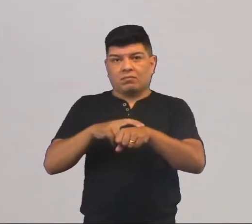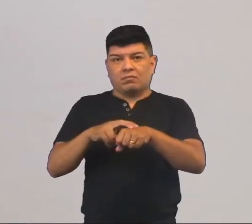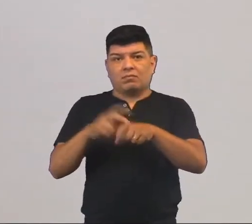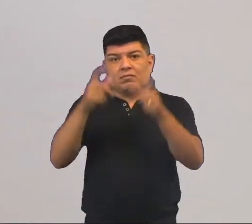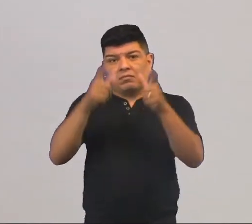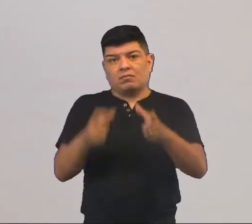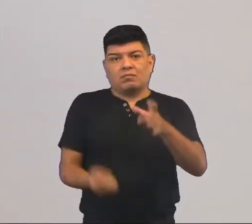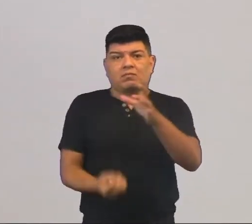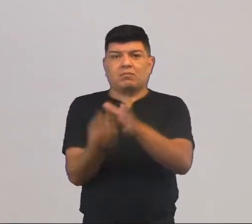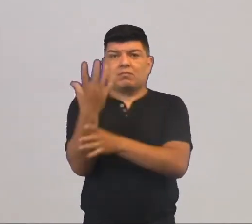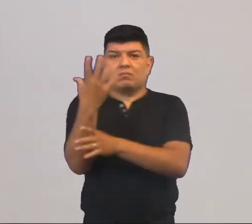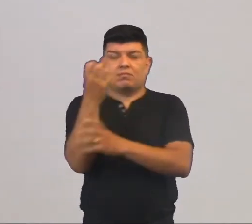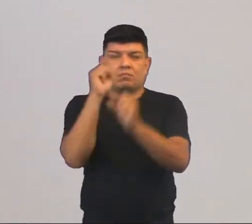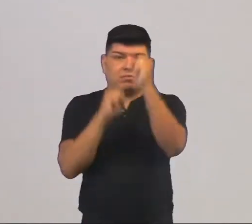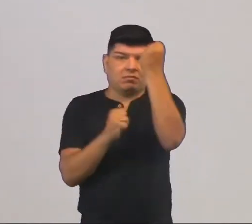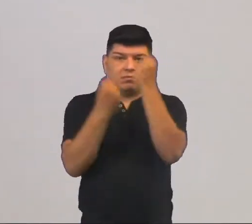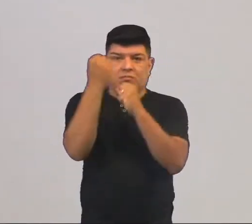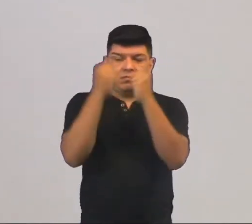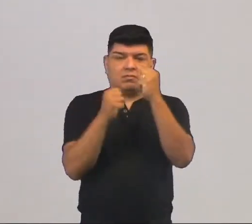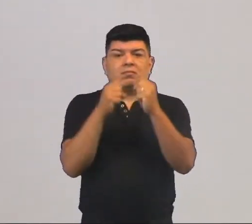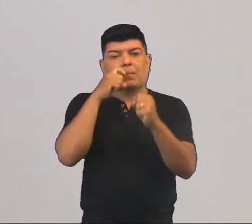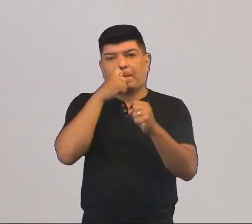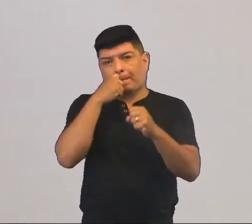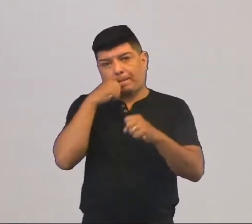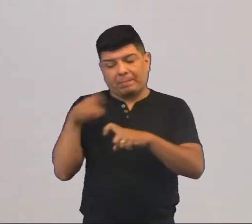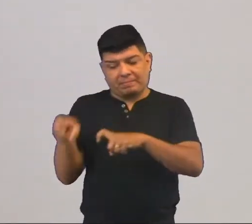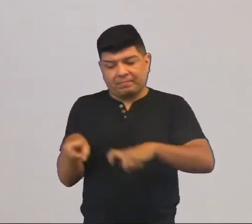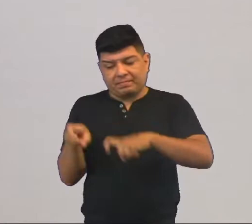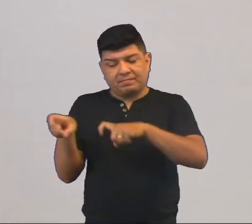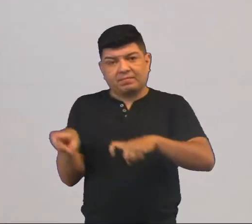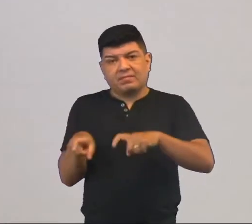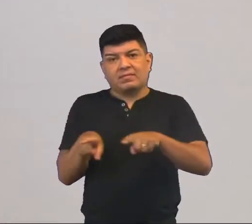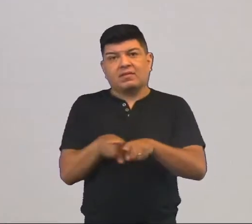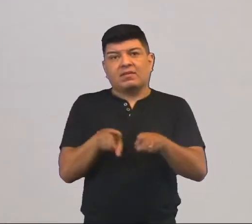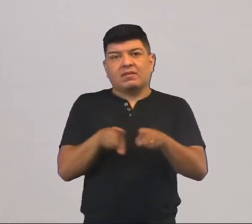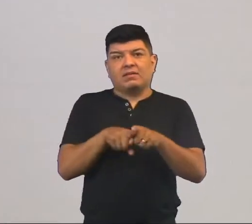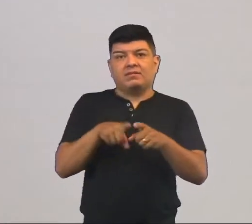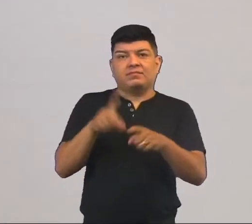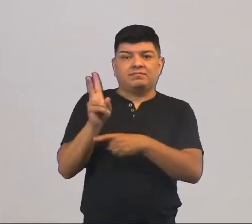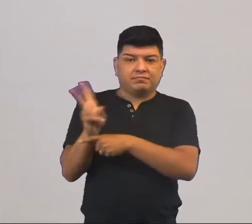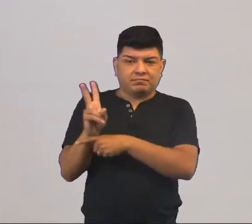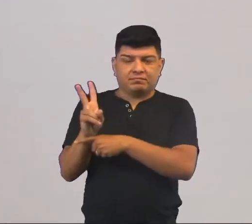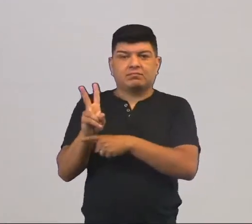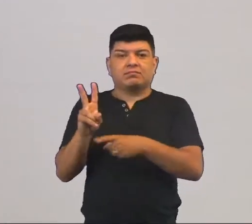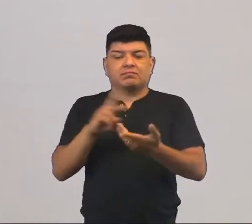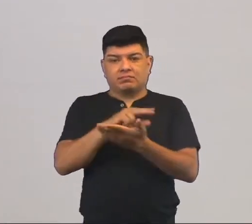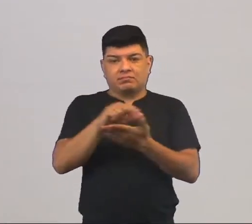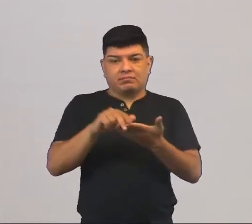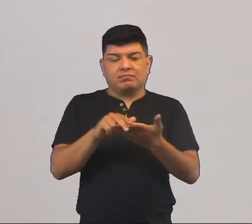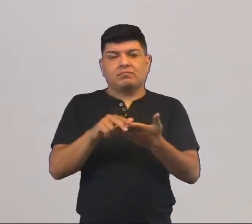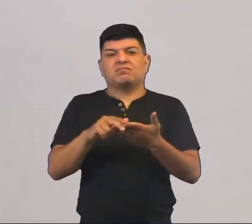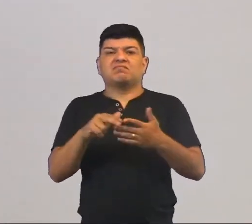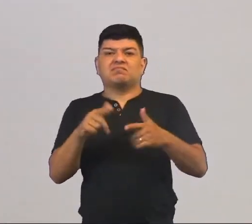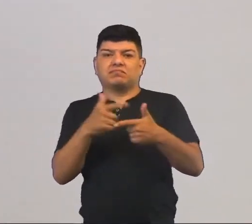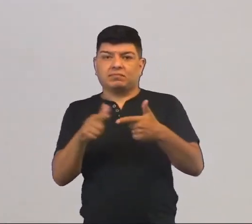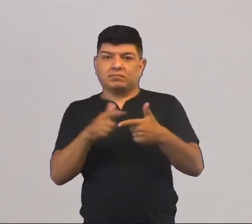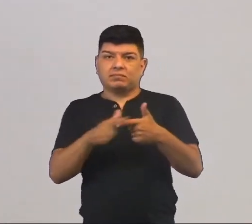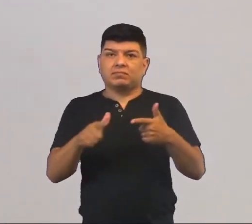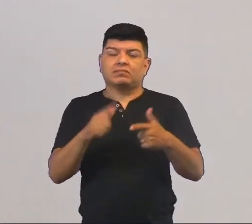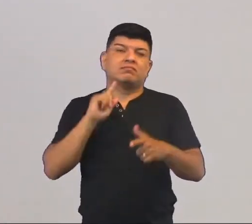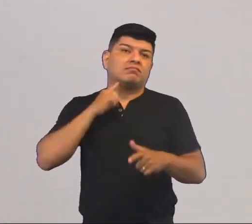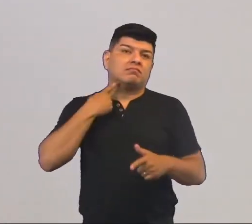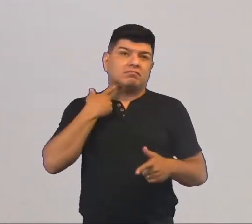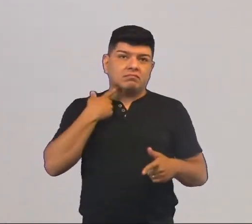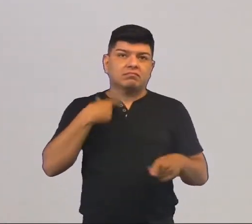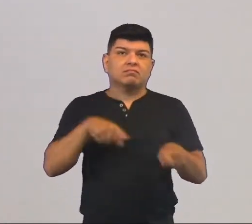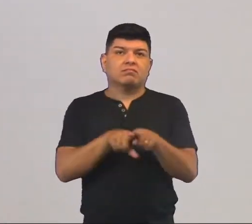surgiu a Revolução Verde, foi a mecanização do campo, insumos, pesticidas, inseticidas, agrotóxicos, aí, que poluía